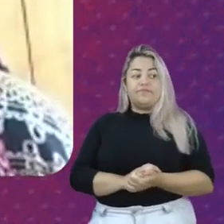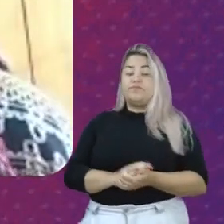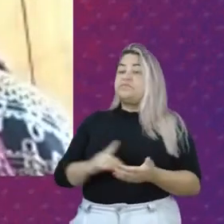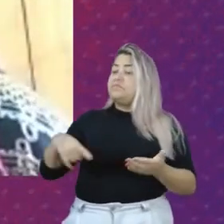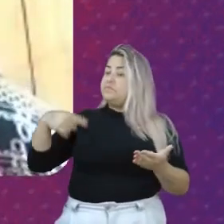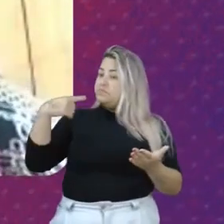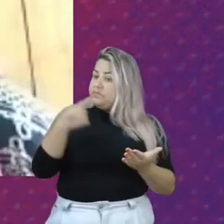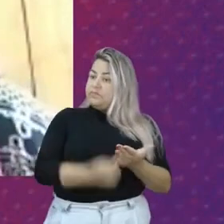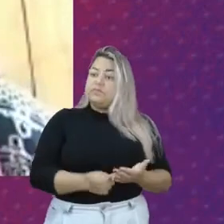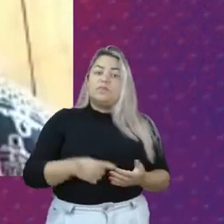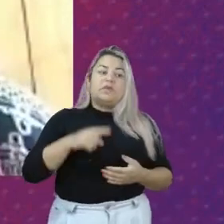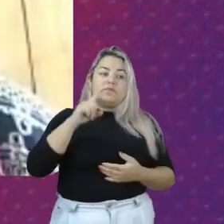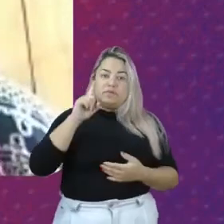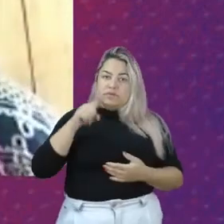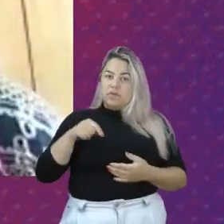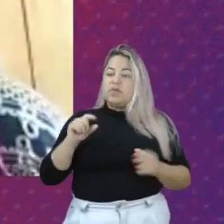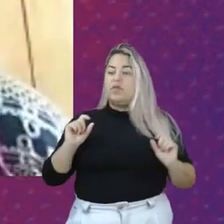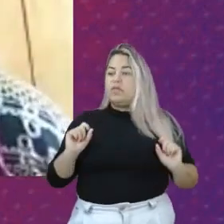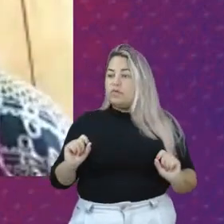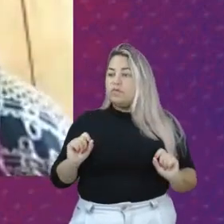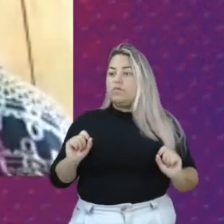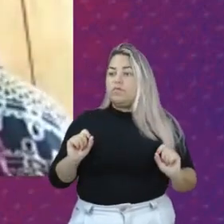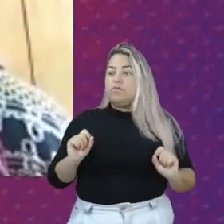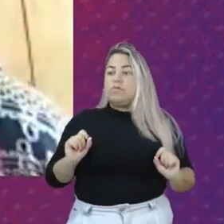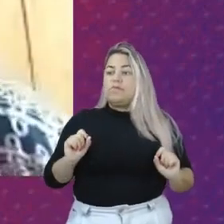afirma ser uma